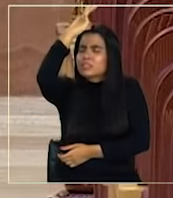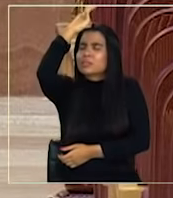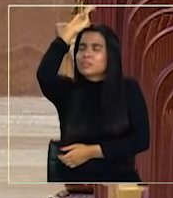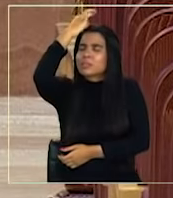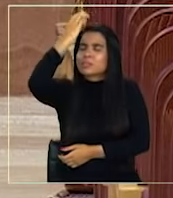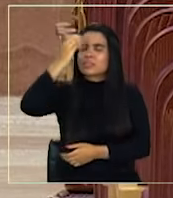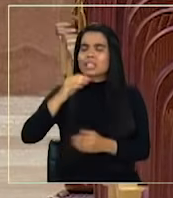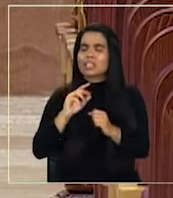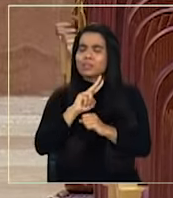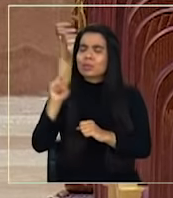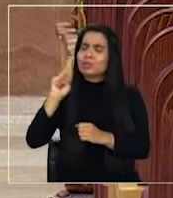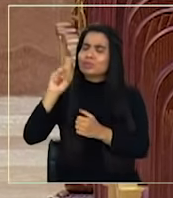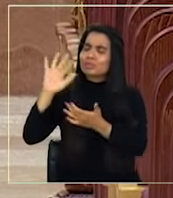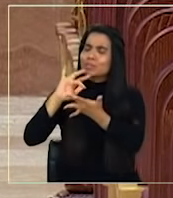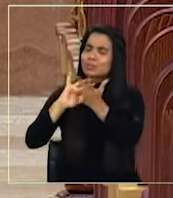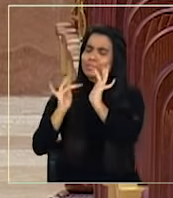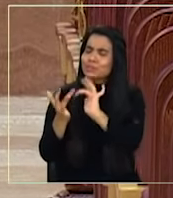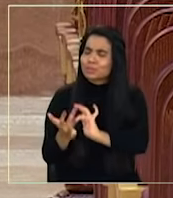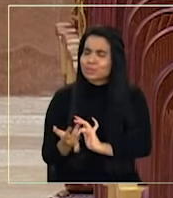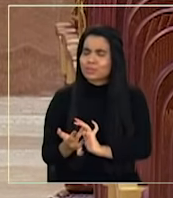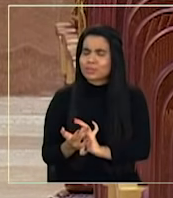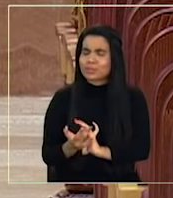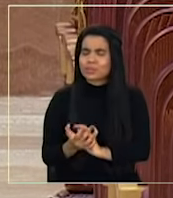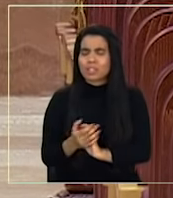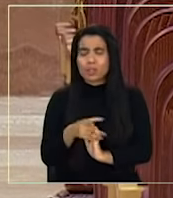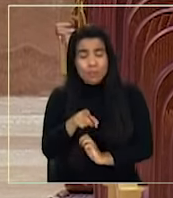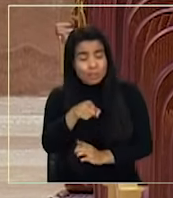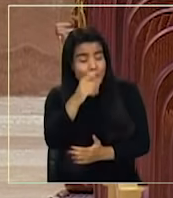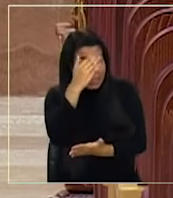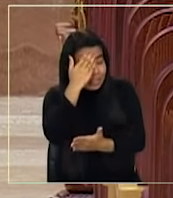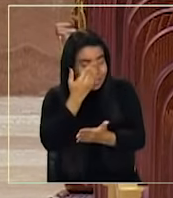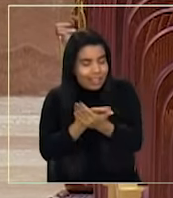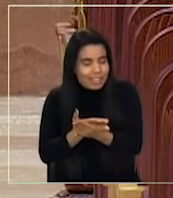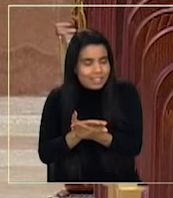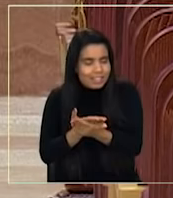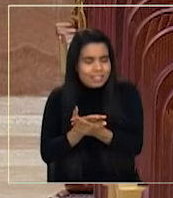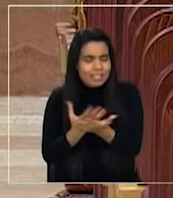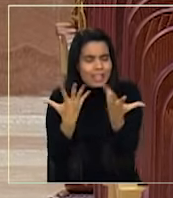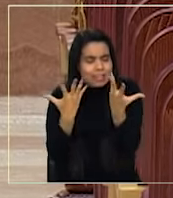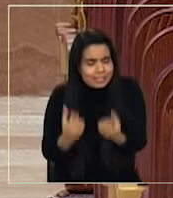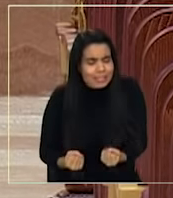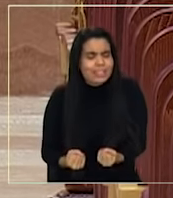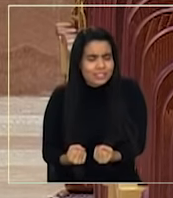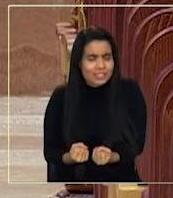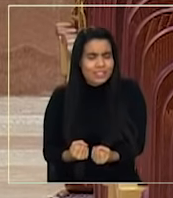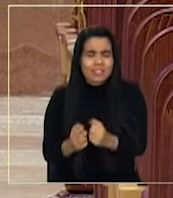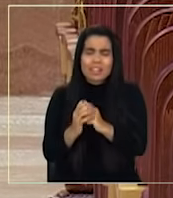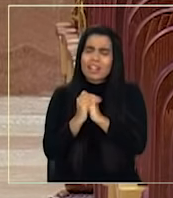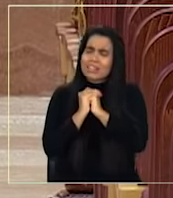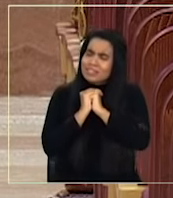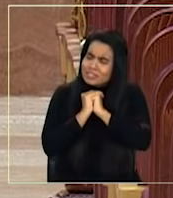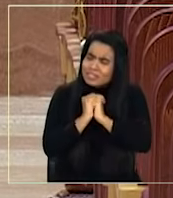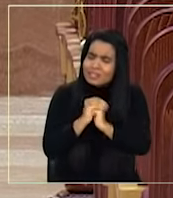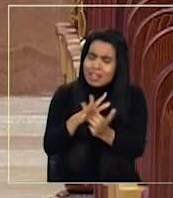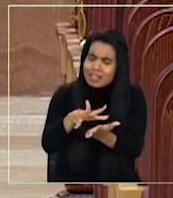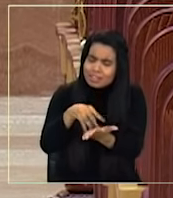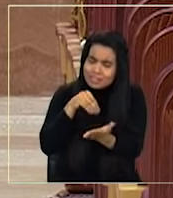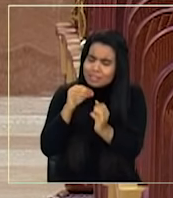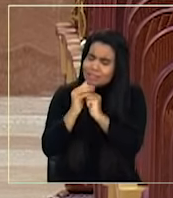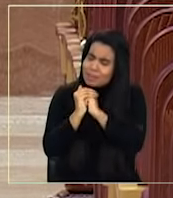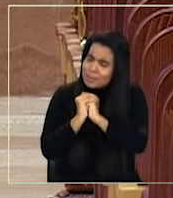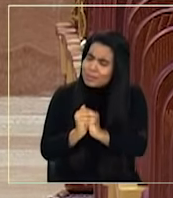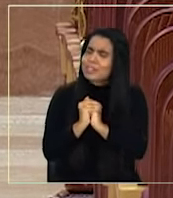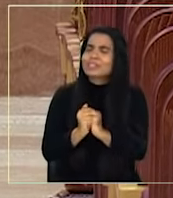Santo, em nome do Senhor Jesus. E você que crê e recebe, diga assim seja,